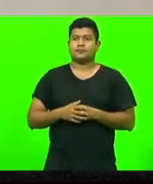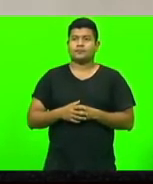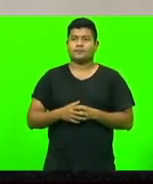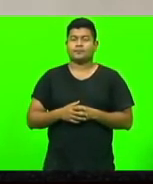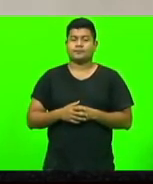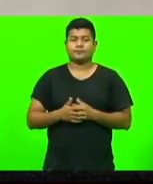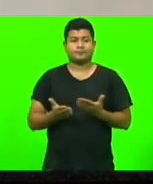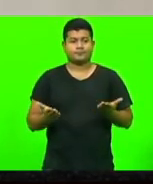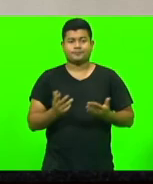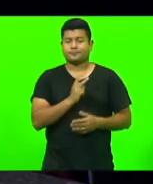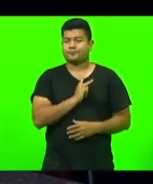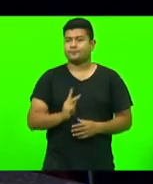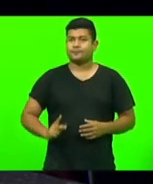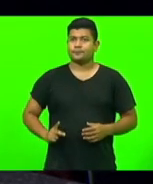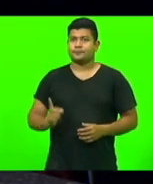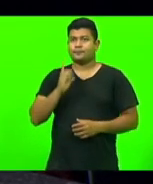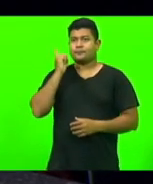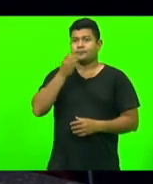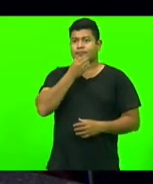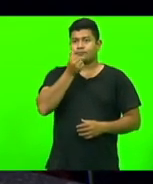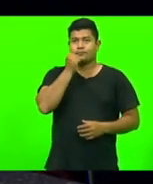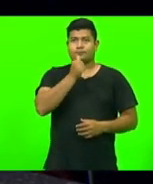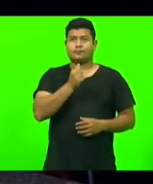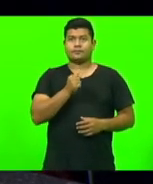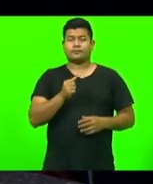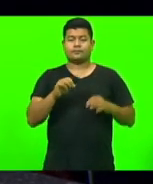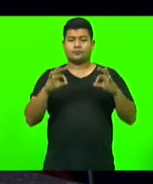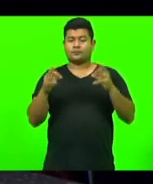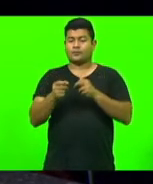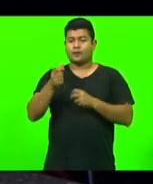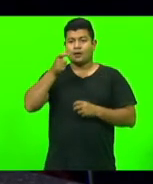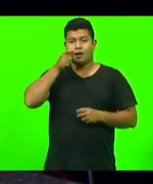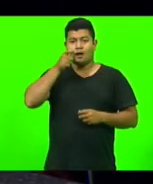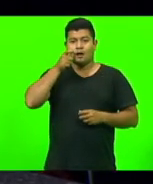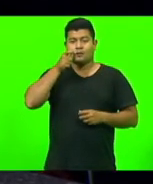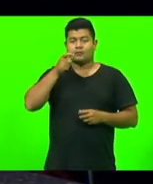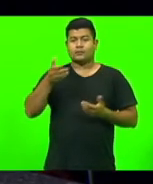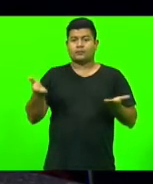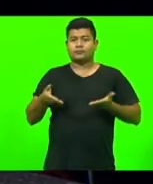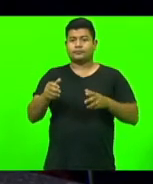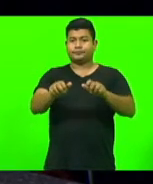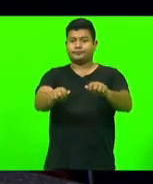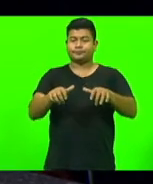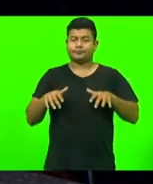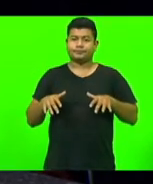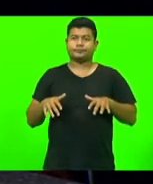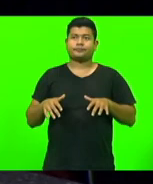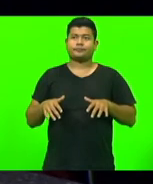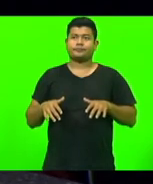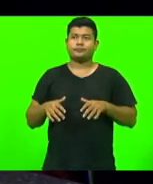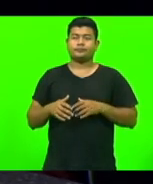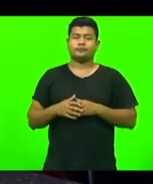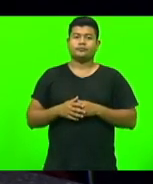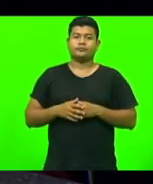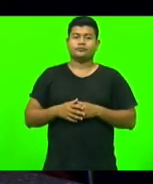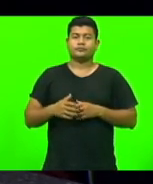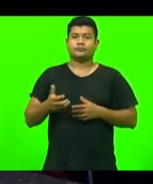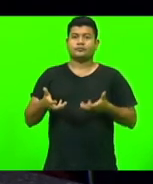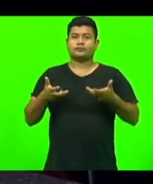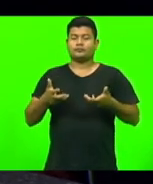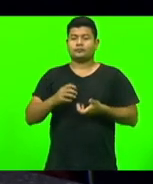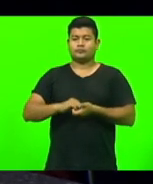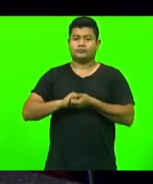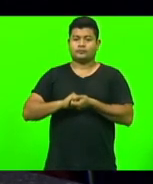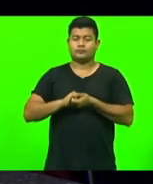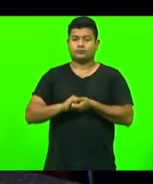senhores deputados, senhoras deputadas, estimados catarinenses, pessoas que acompanham essa sessão, queria também cumprimentar